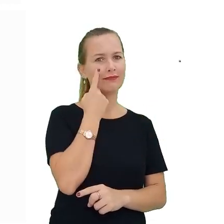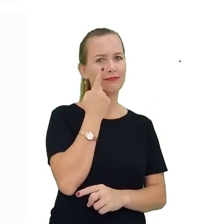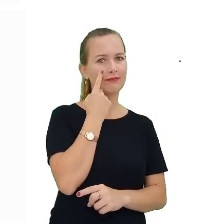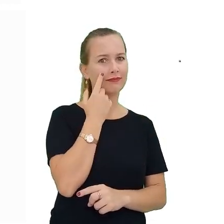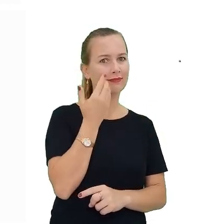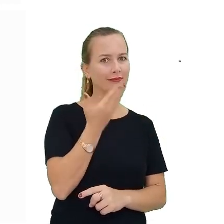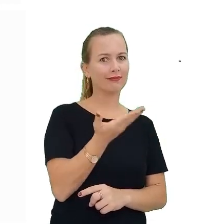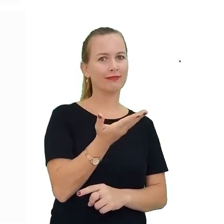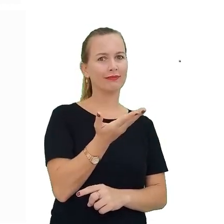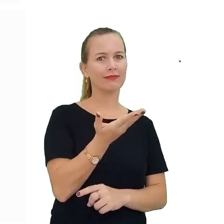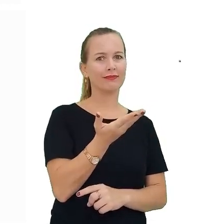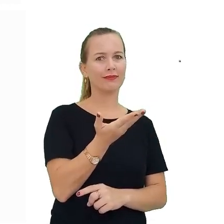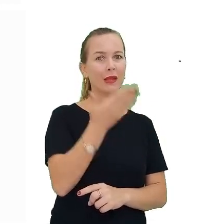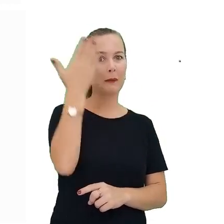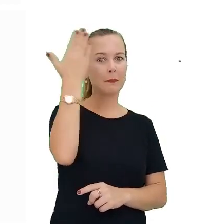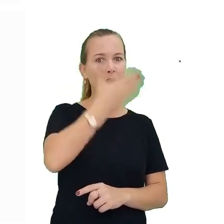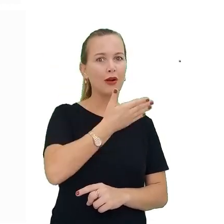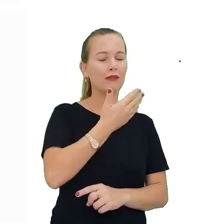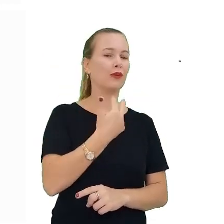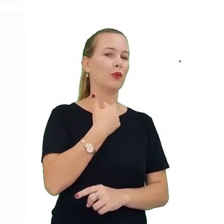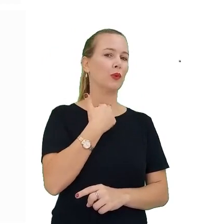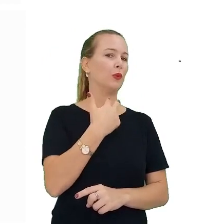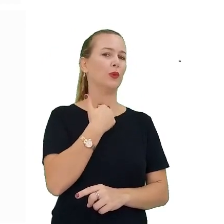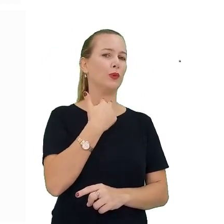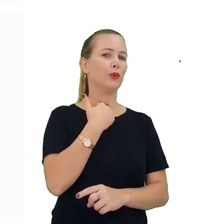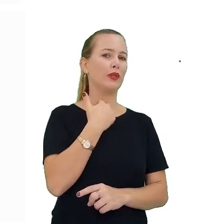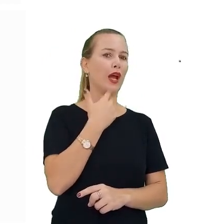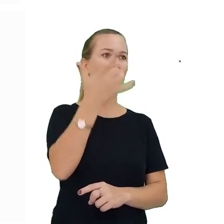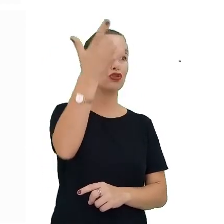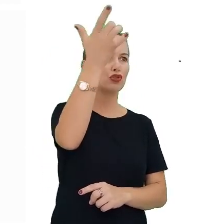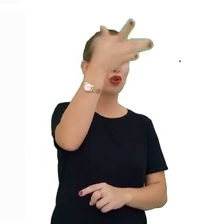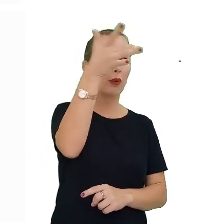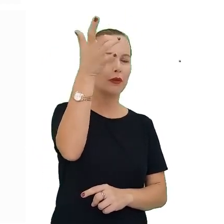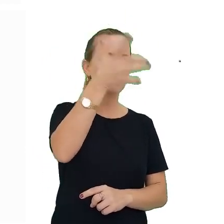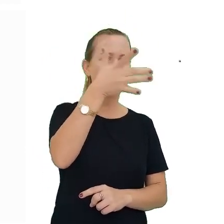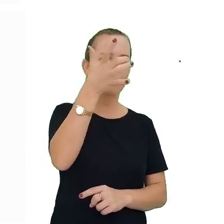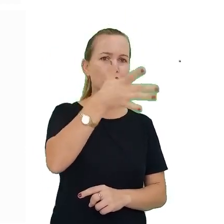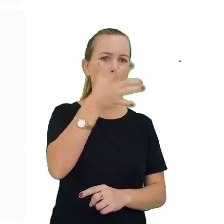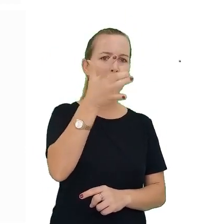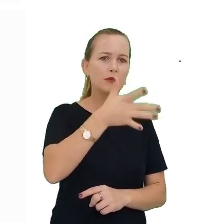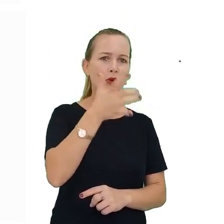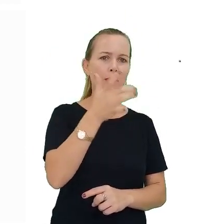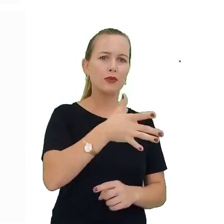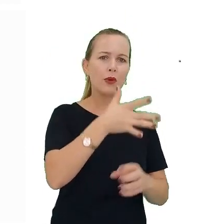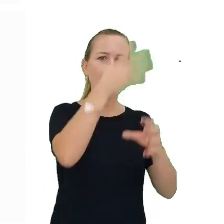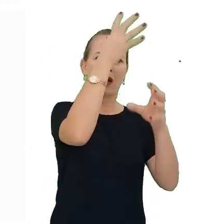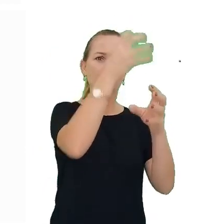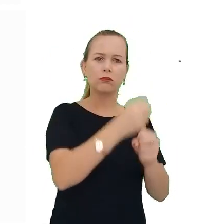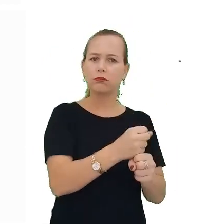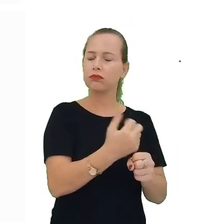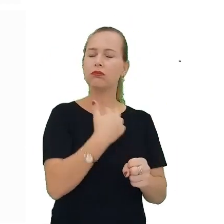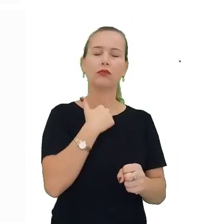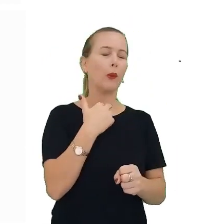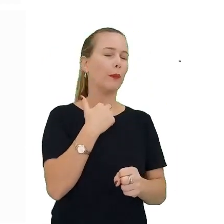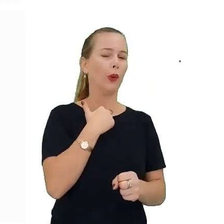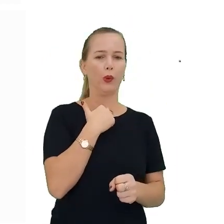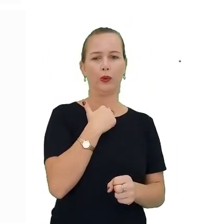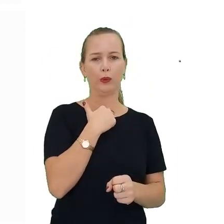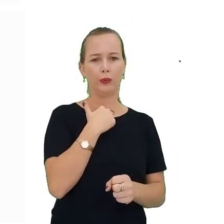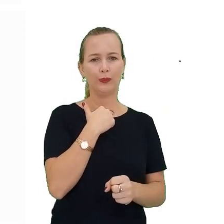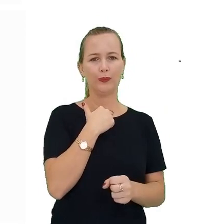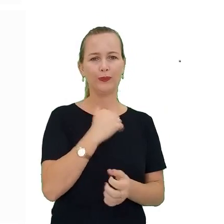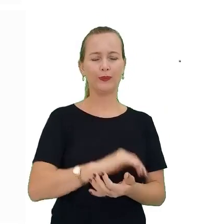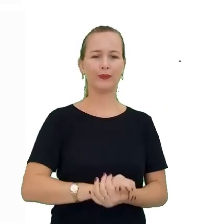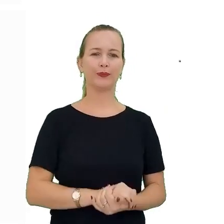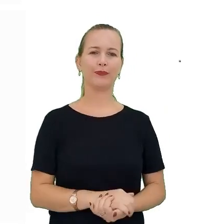no total. E comprovando-se assim a verdade no raciocínio de que não devemos somar as sobras